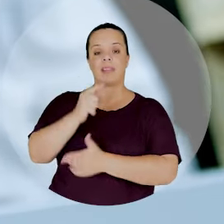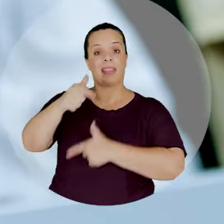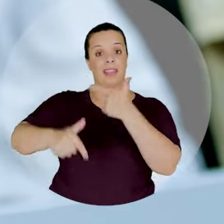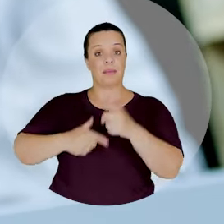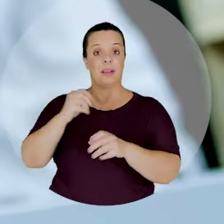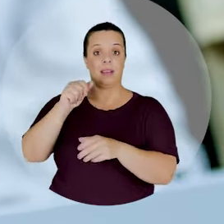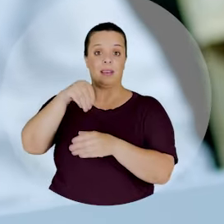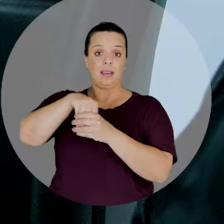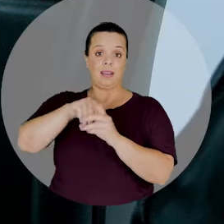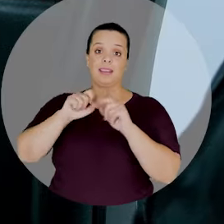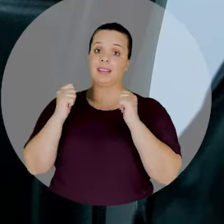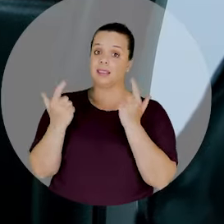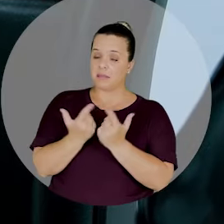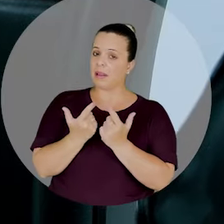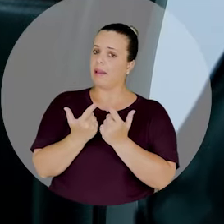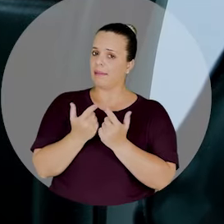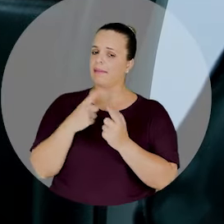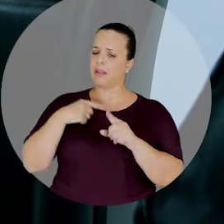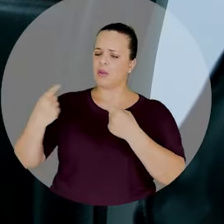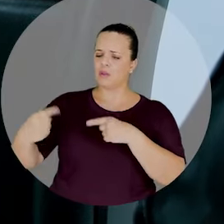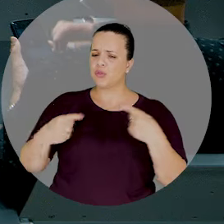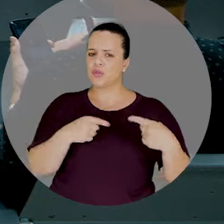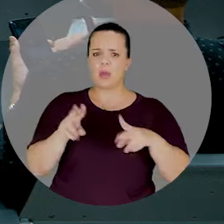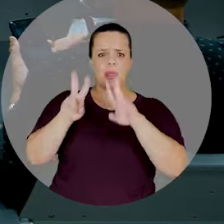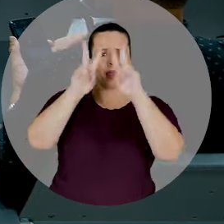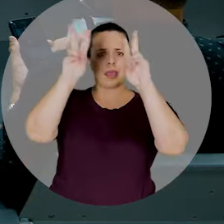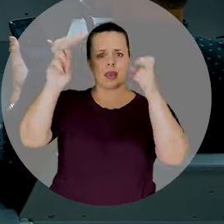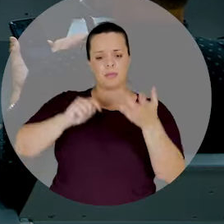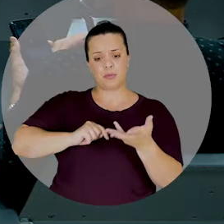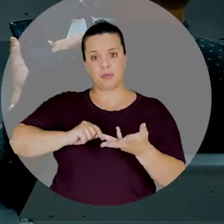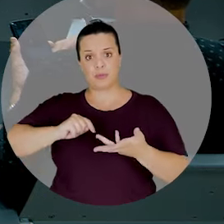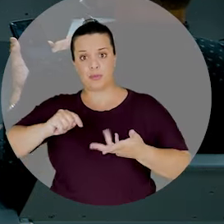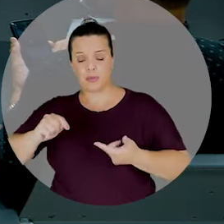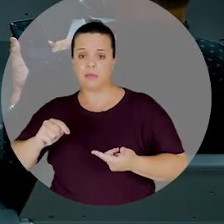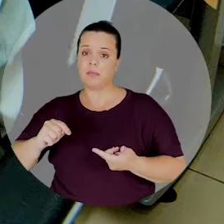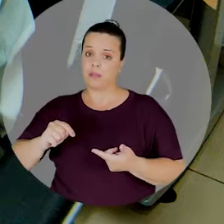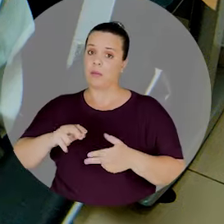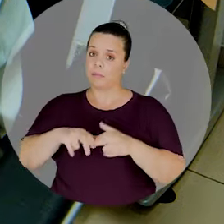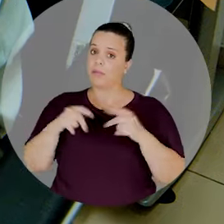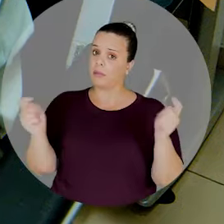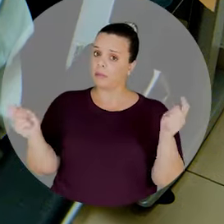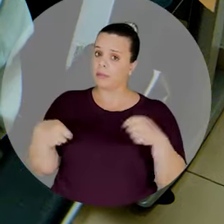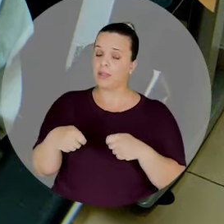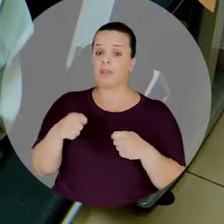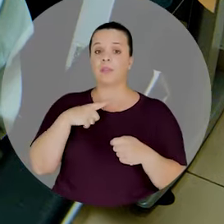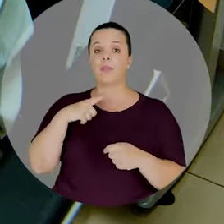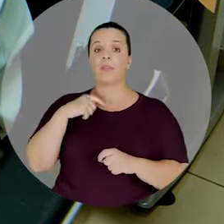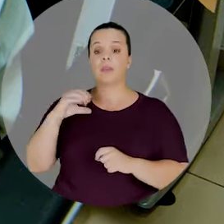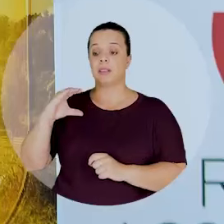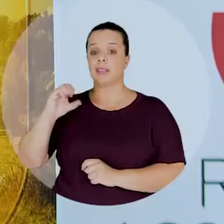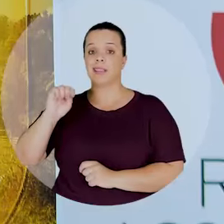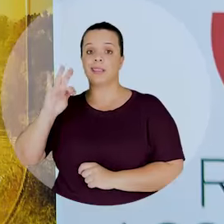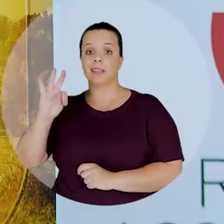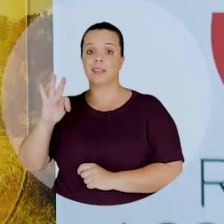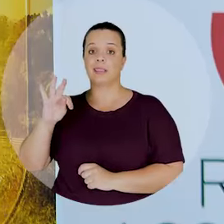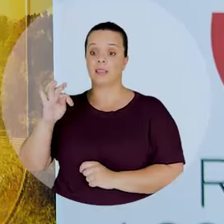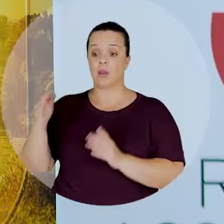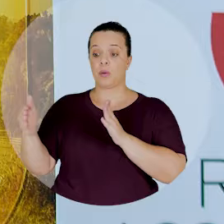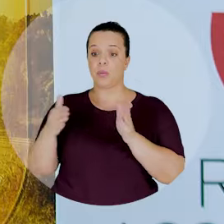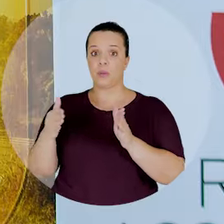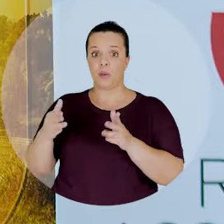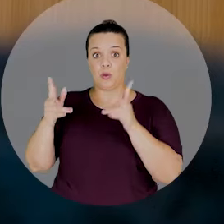em ação na Assembleia Legislativa e tratam dos mais diversos temas. É possível ter até 12